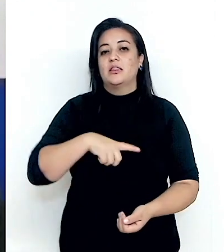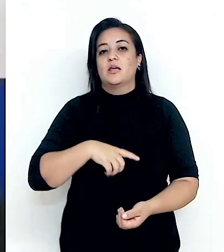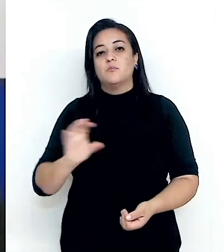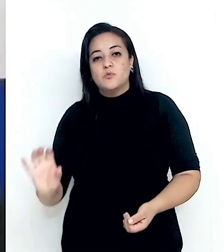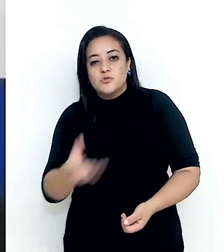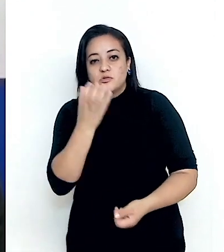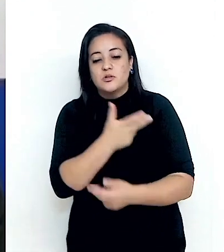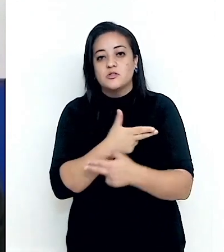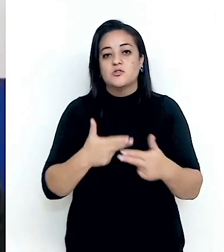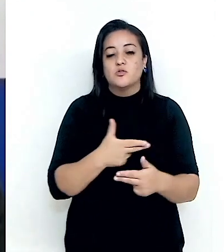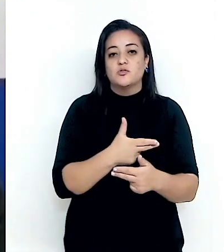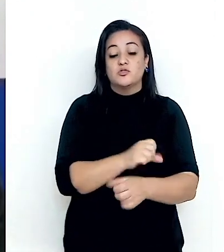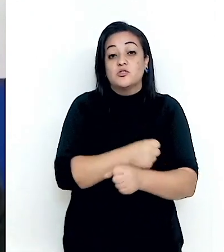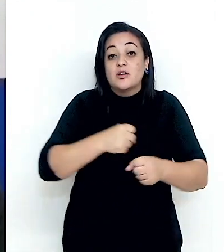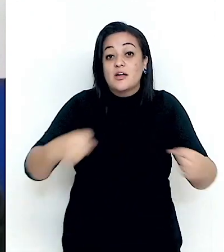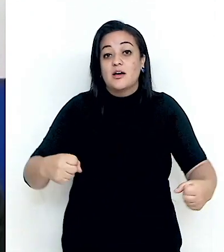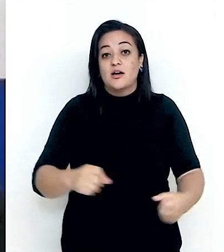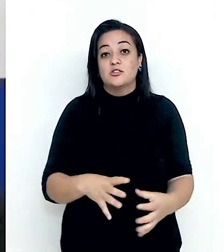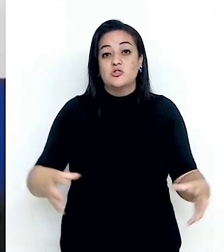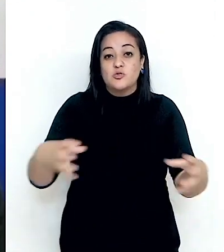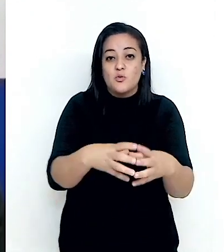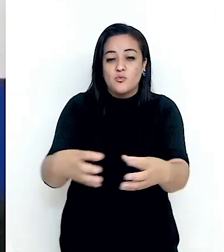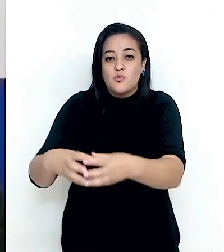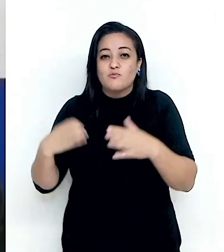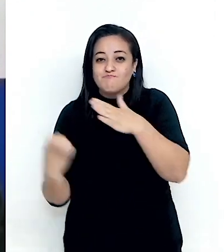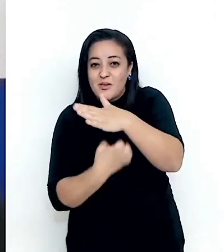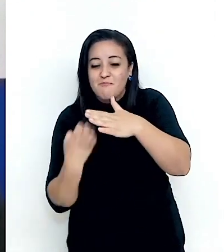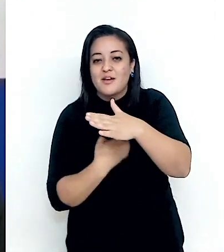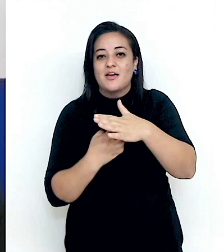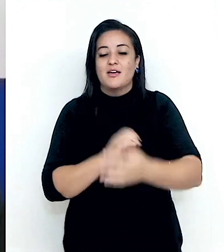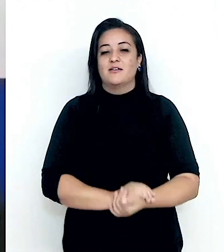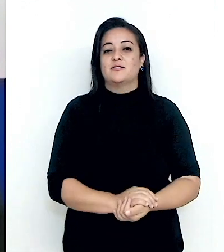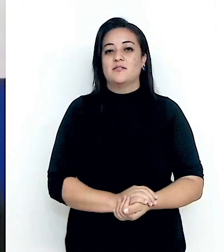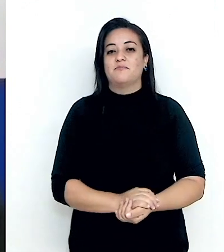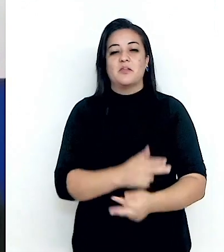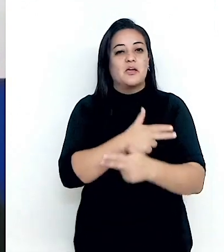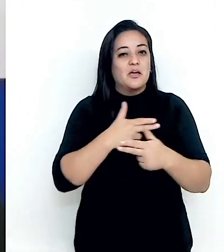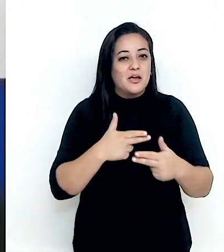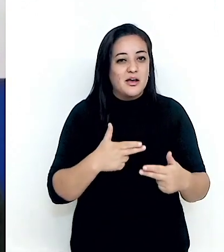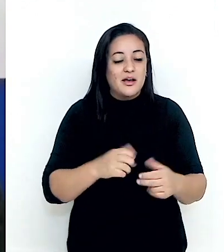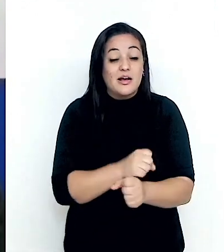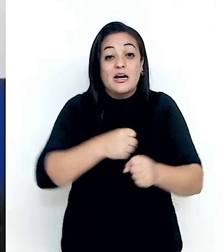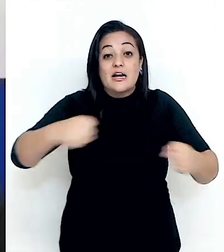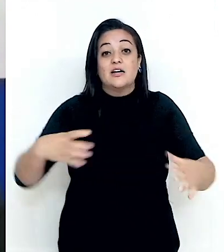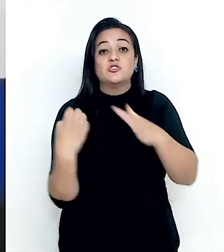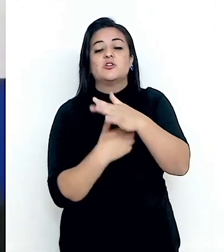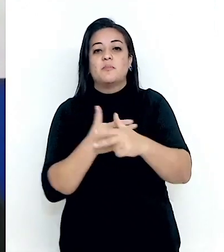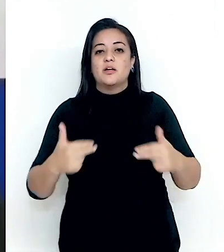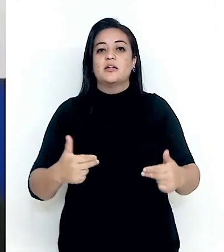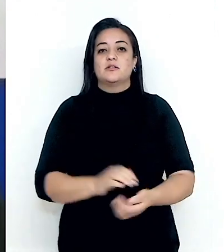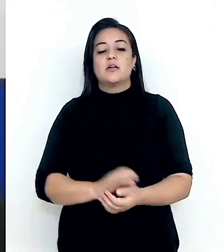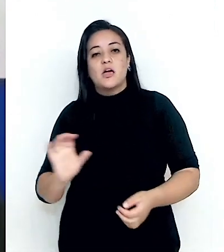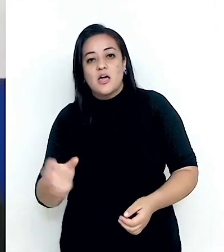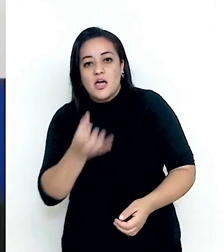decisões de grandes conglomerados, BlackRock, esses grandes conglomerados que estão já